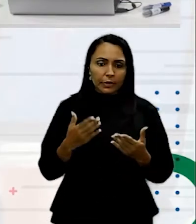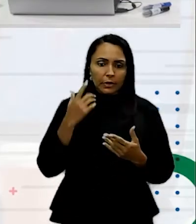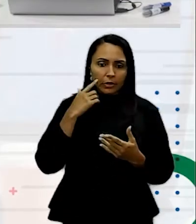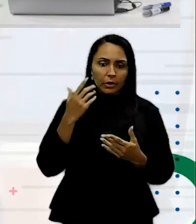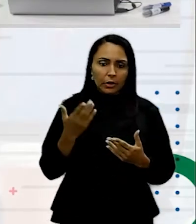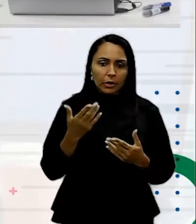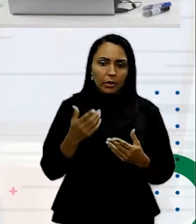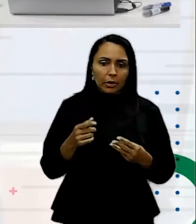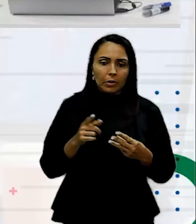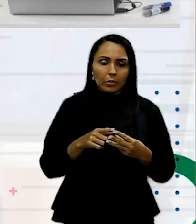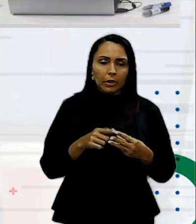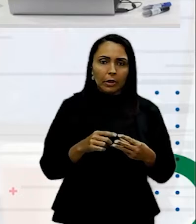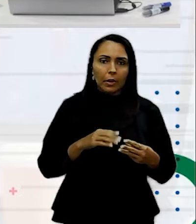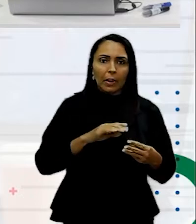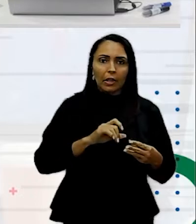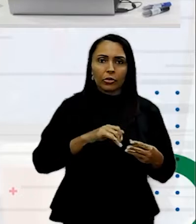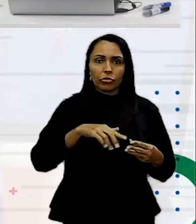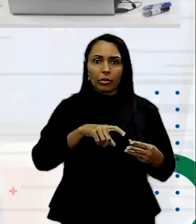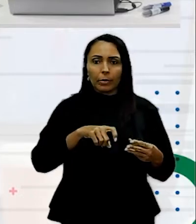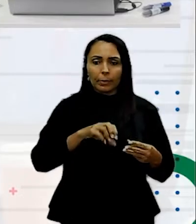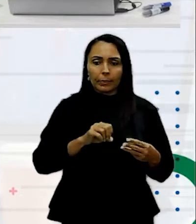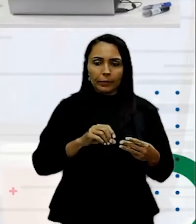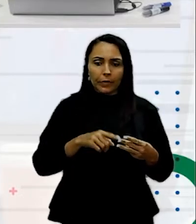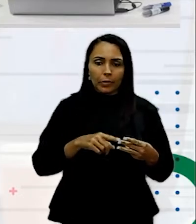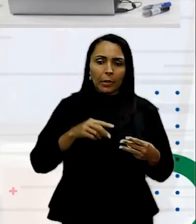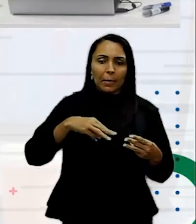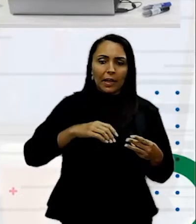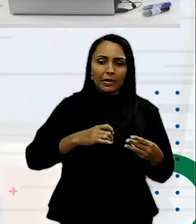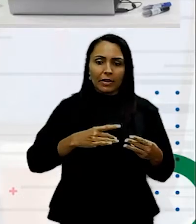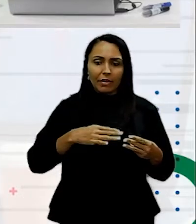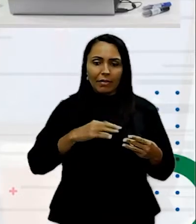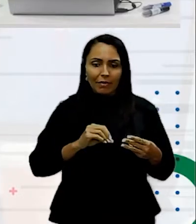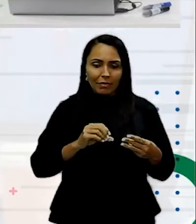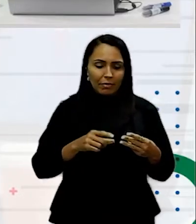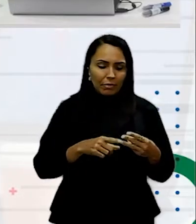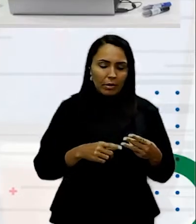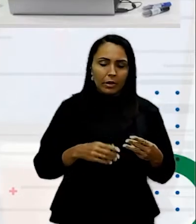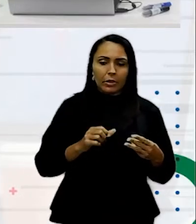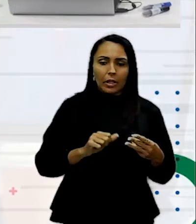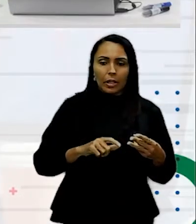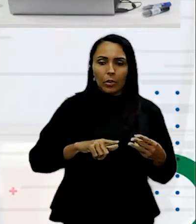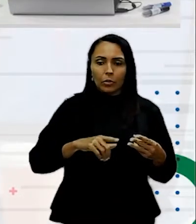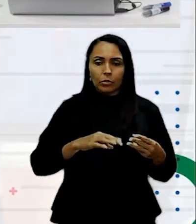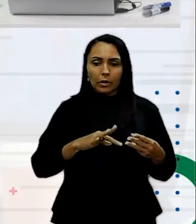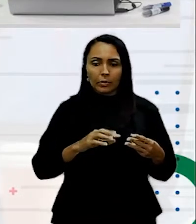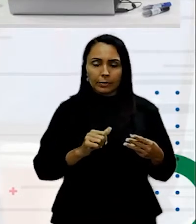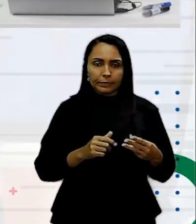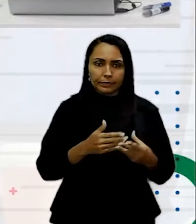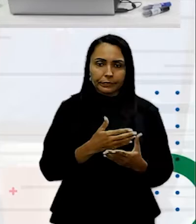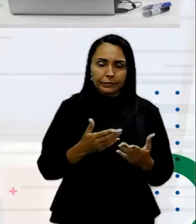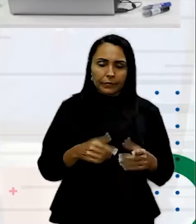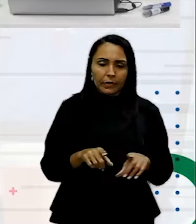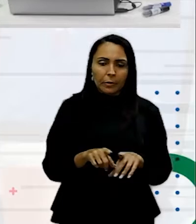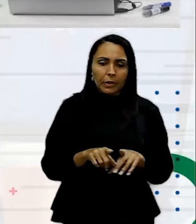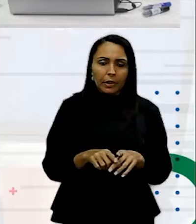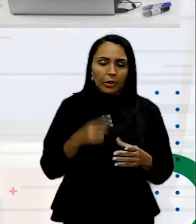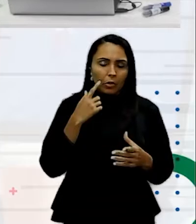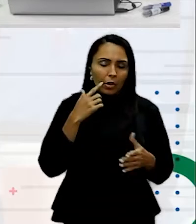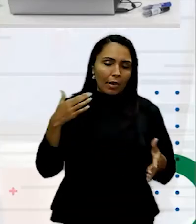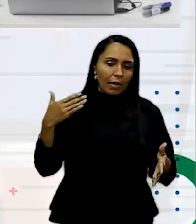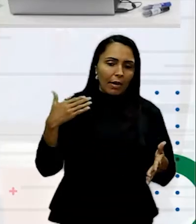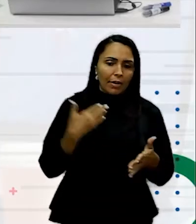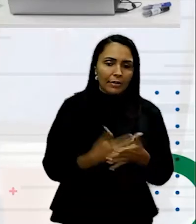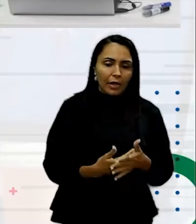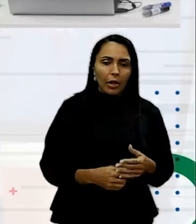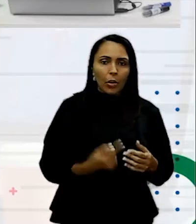de baixa fidelidade, o de média fidelidade, o de alta fidelidade e talvez eu pudesse colocar até um